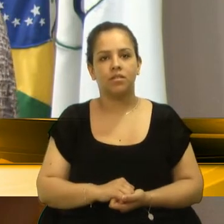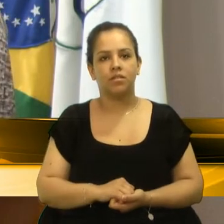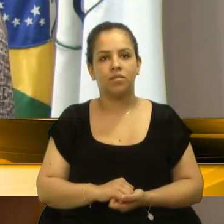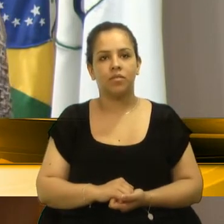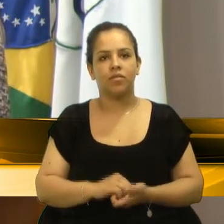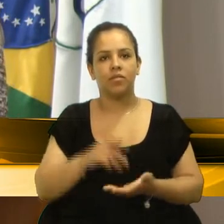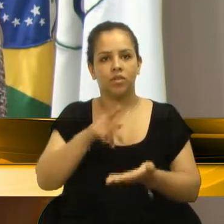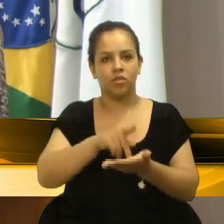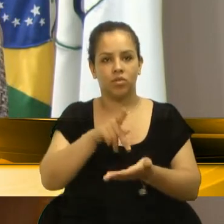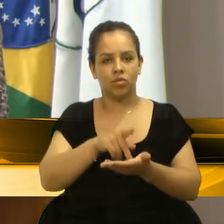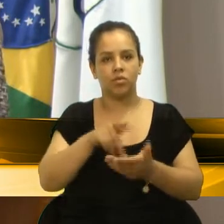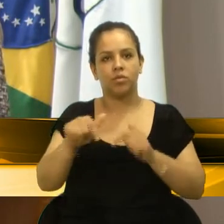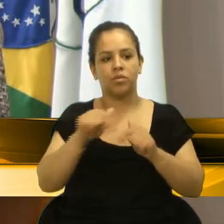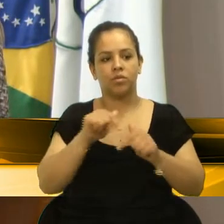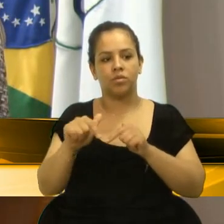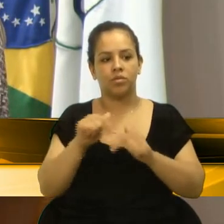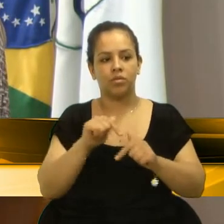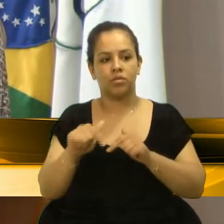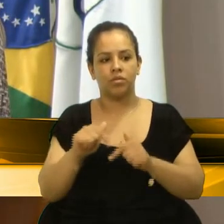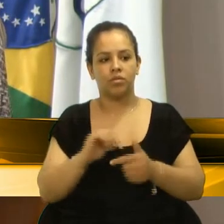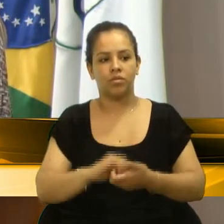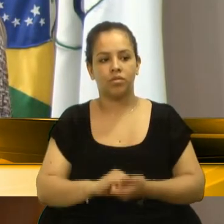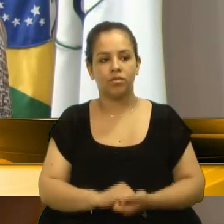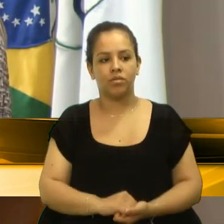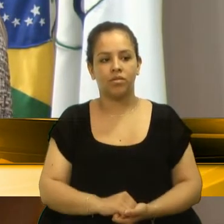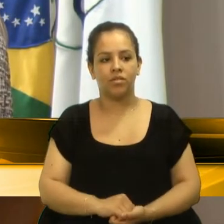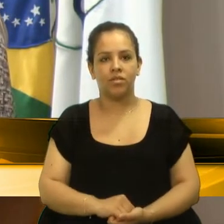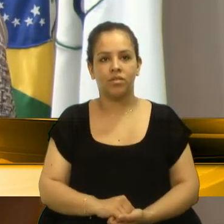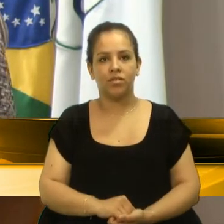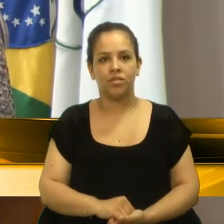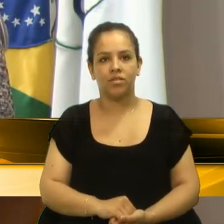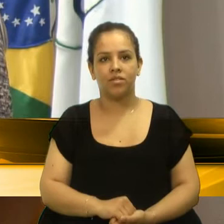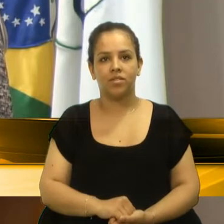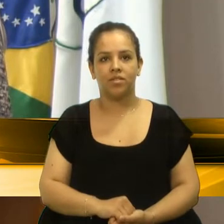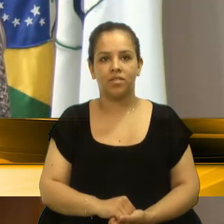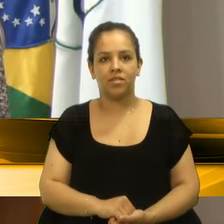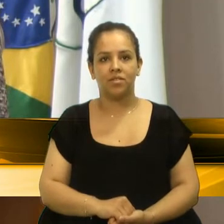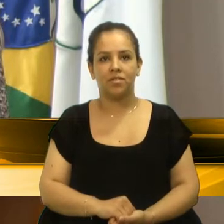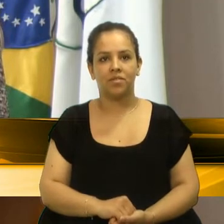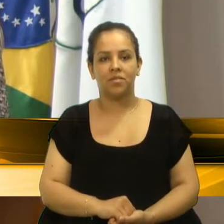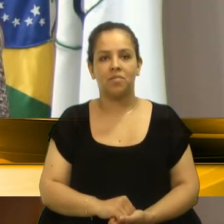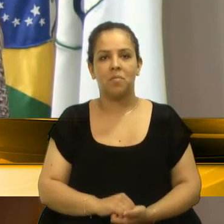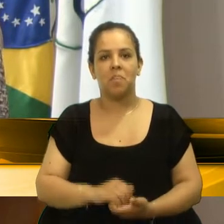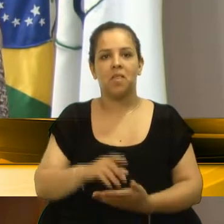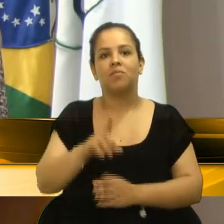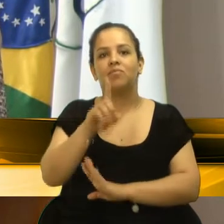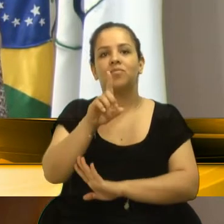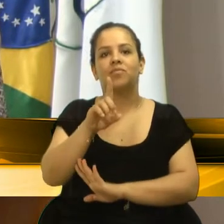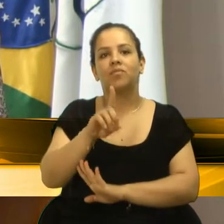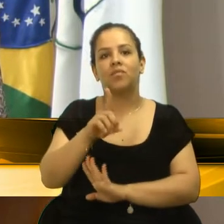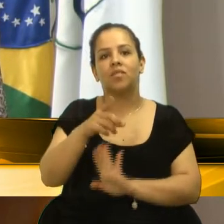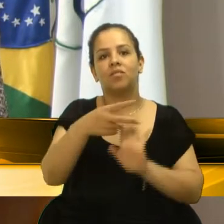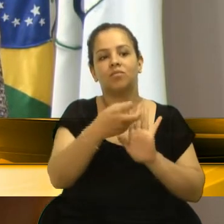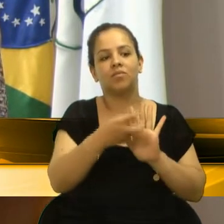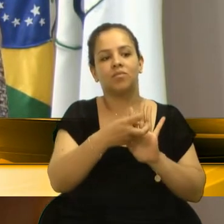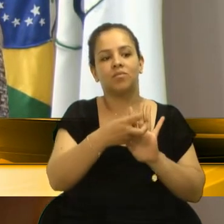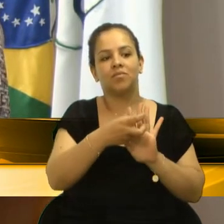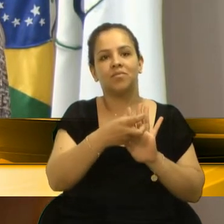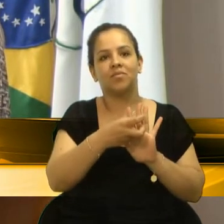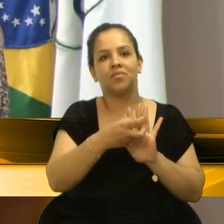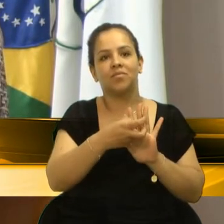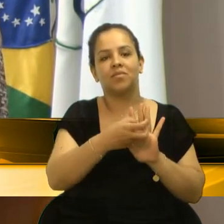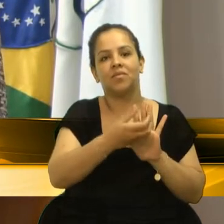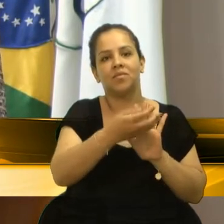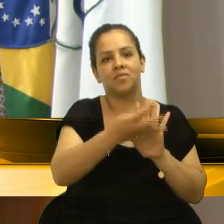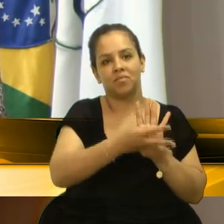se enquadra, senhores, a referida denúncia no artigo 4º, inciso 7º, pois não houve em